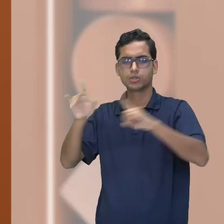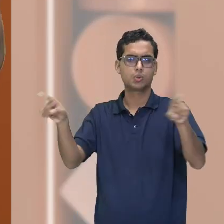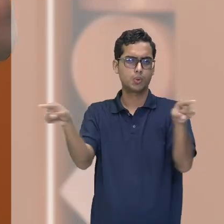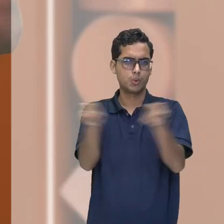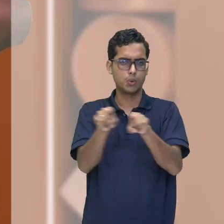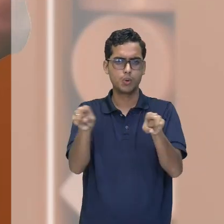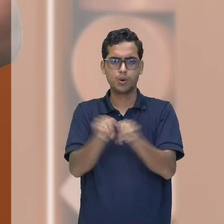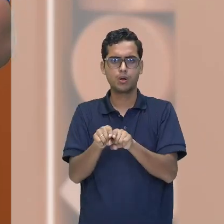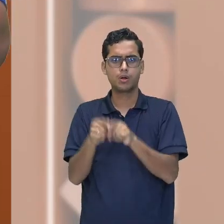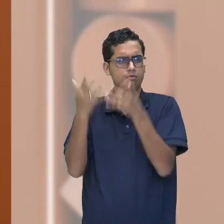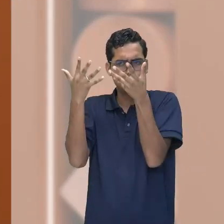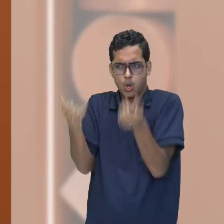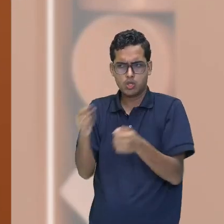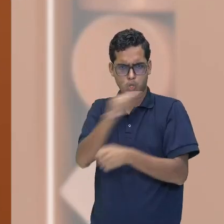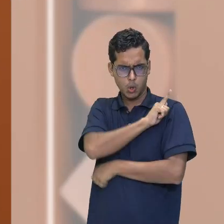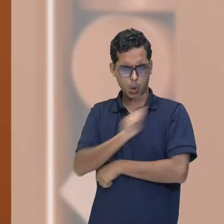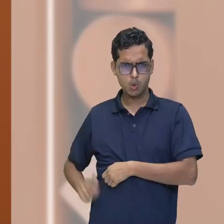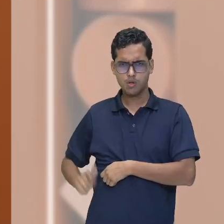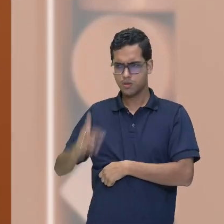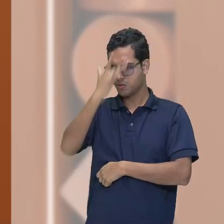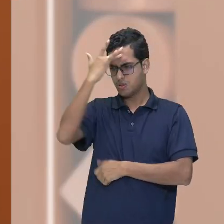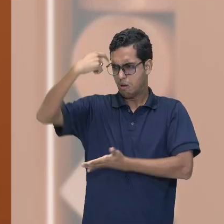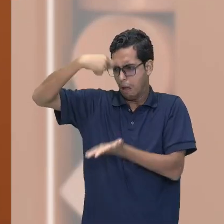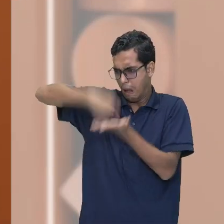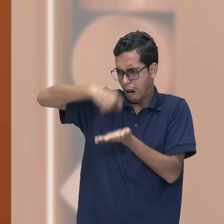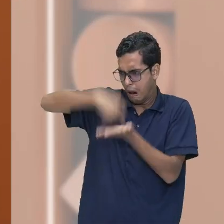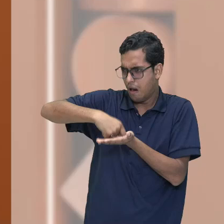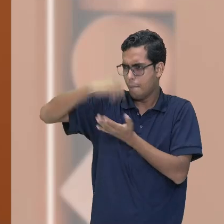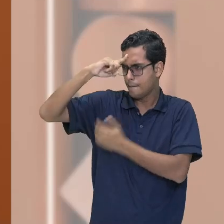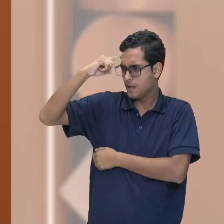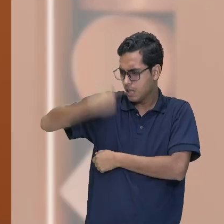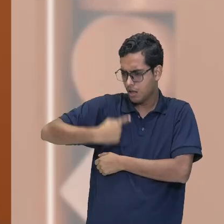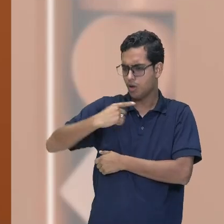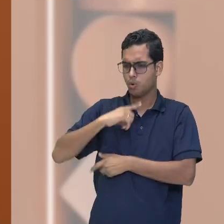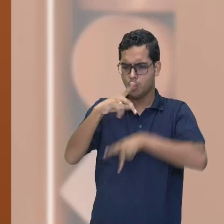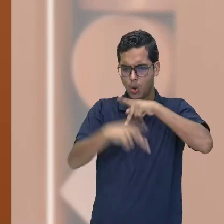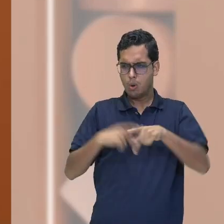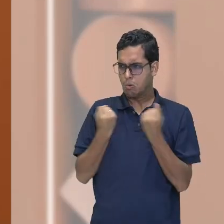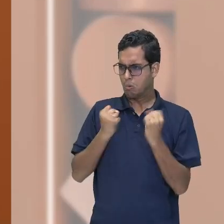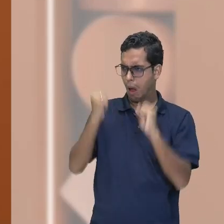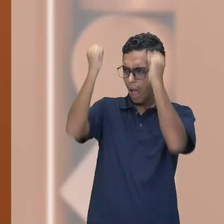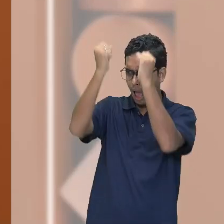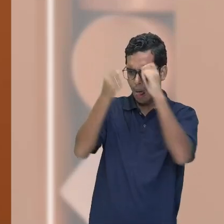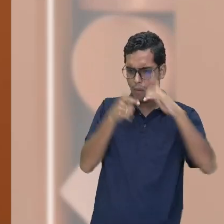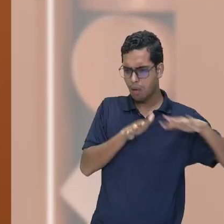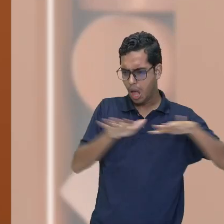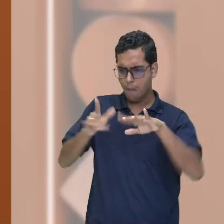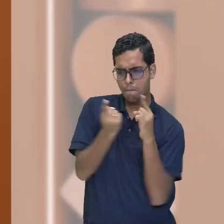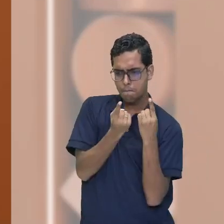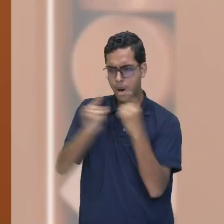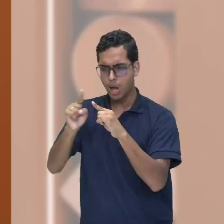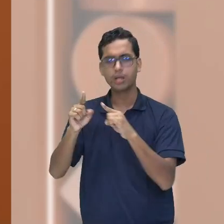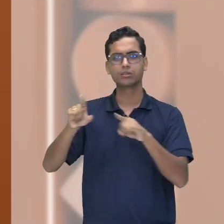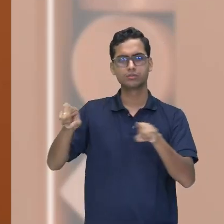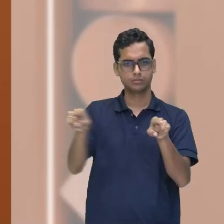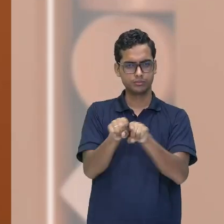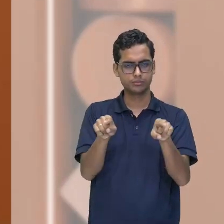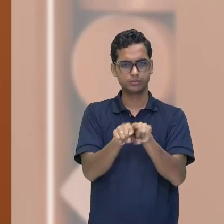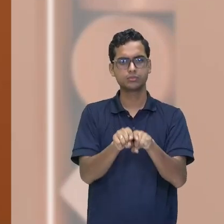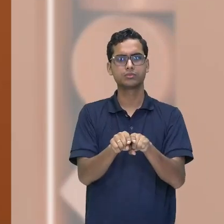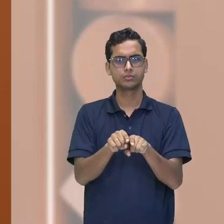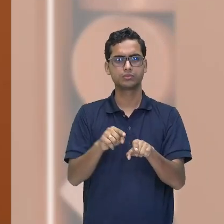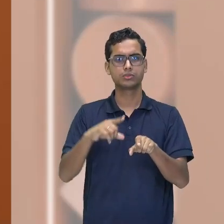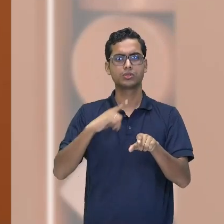Ou seja, a Revolução Francesa é chamada de revolução porque ela traz transformações no modo de se pensar e